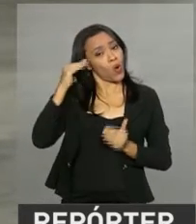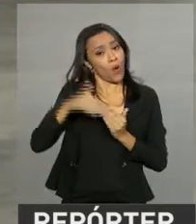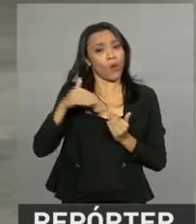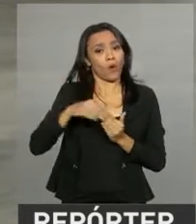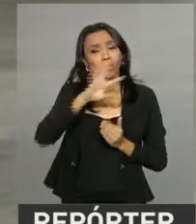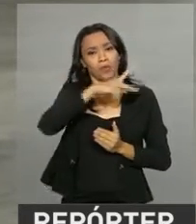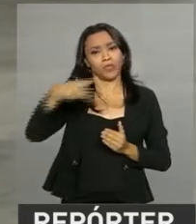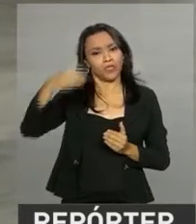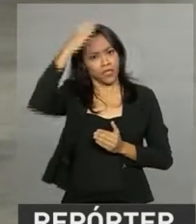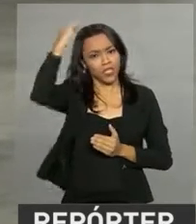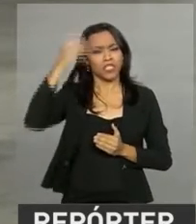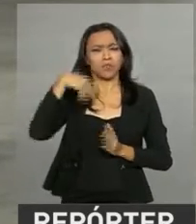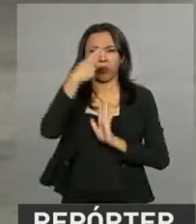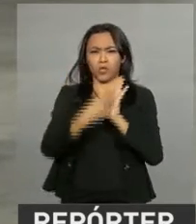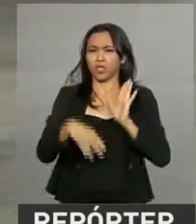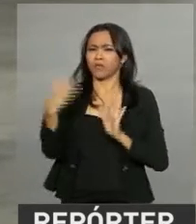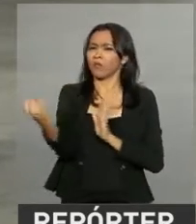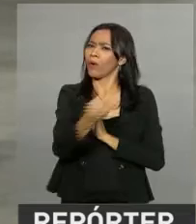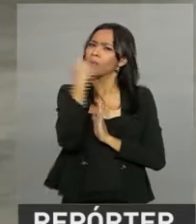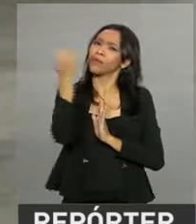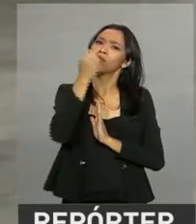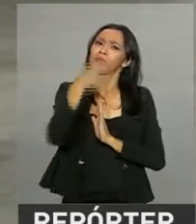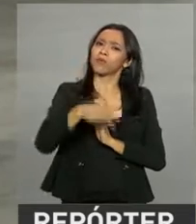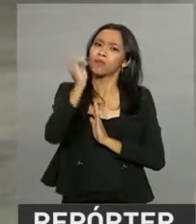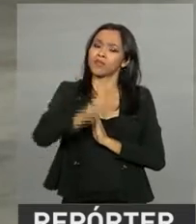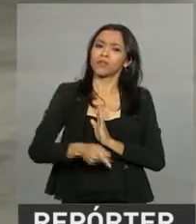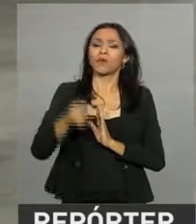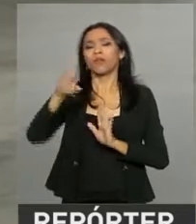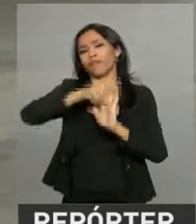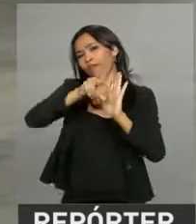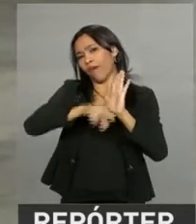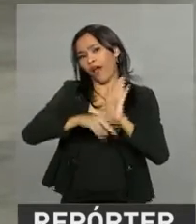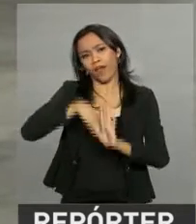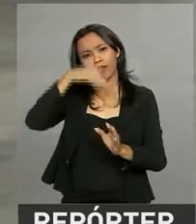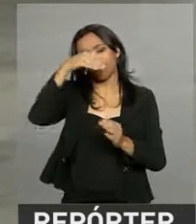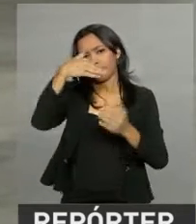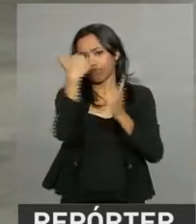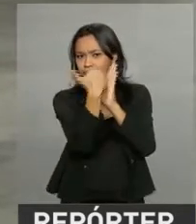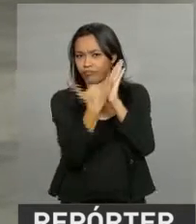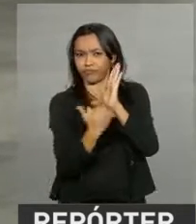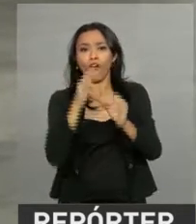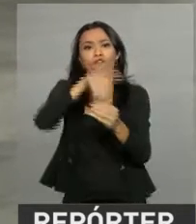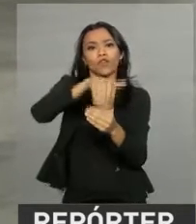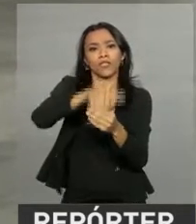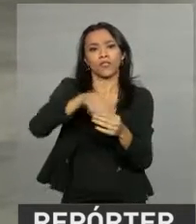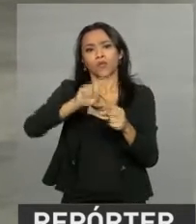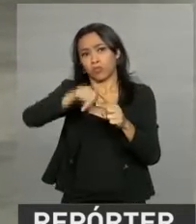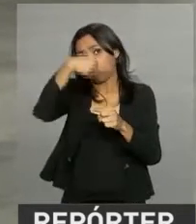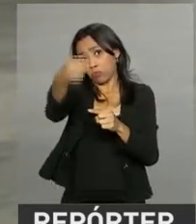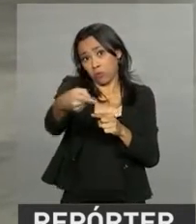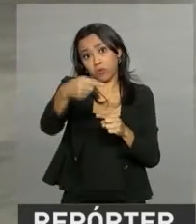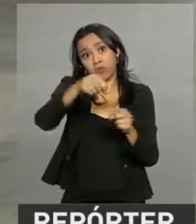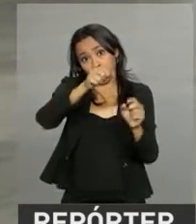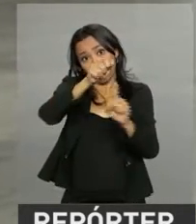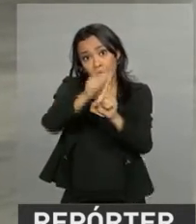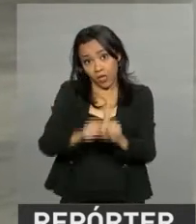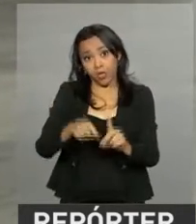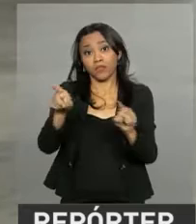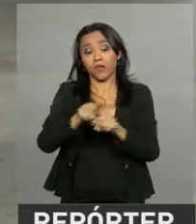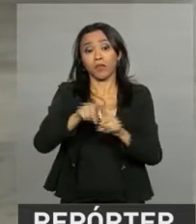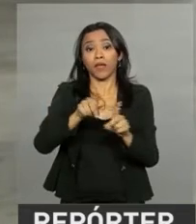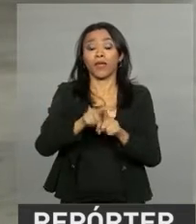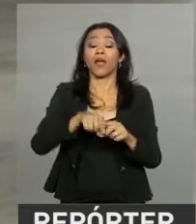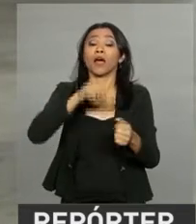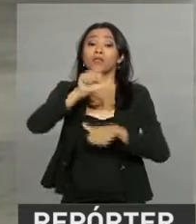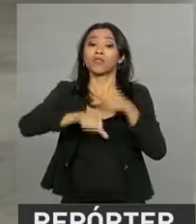projetos importantes para o país e discutir uma agenda de votações que devem incluir nos próximos dias ou no próximo mês também a reforma da